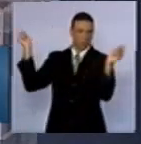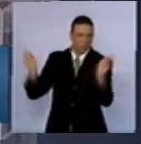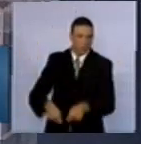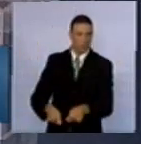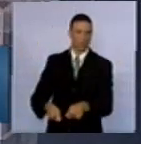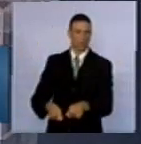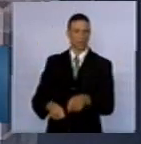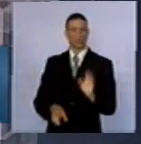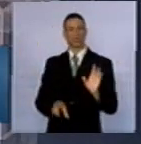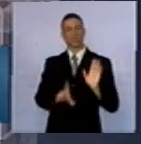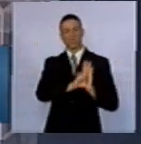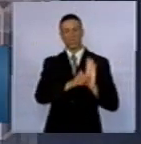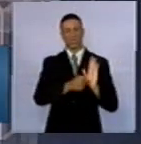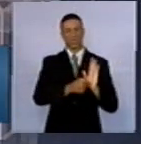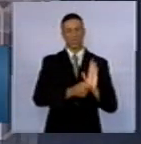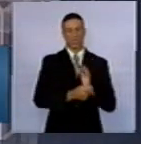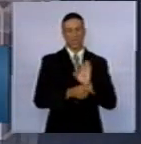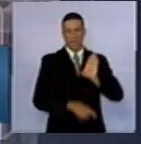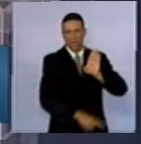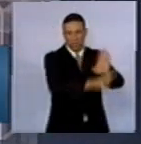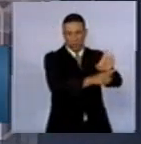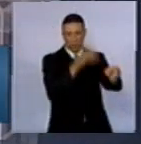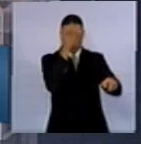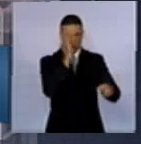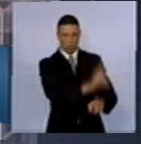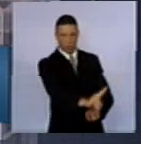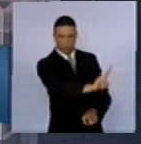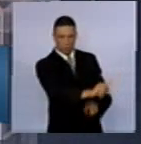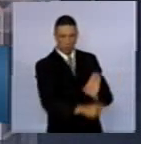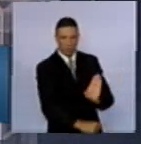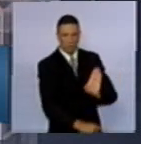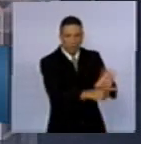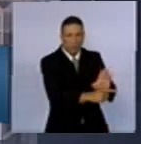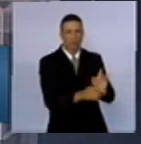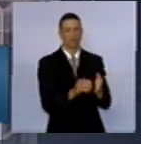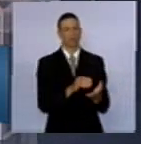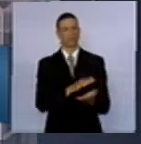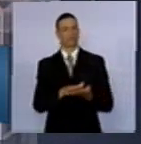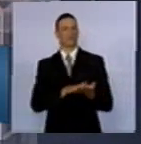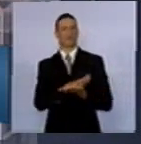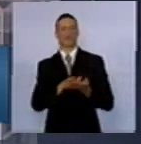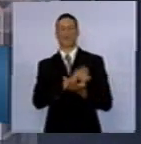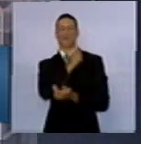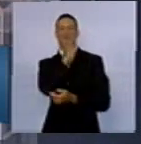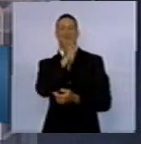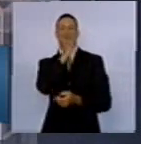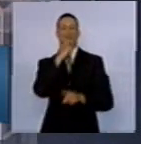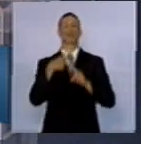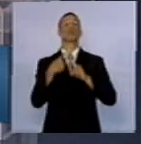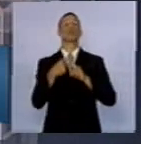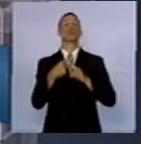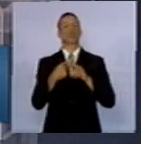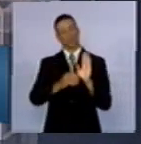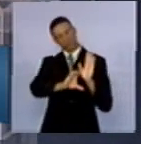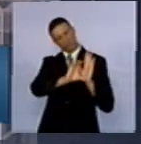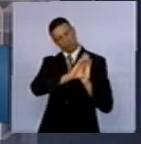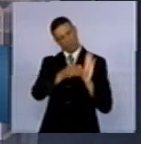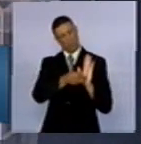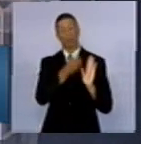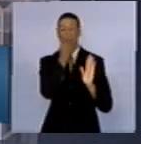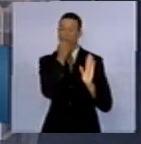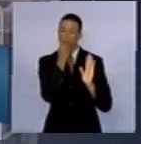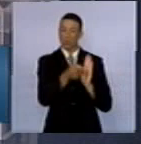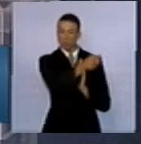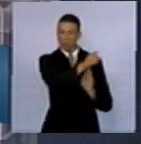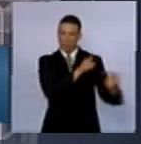disso, ela não traz benefícios para o consumidor, porque, como eu disse anteriormente, o conteúdo que tem demanda, que tem apelo, ele tem e